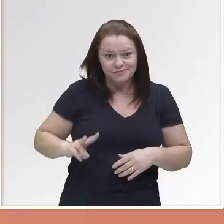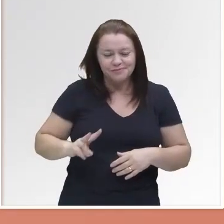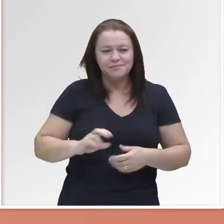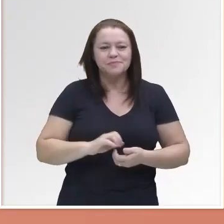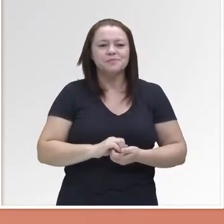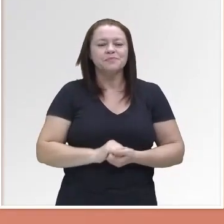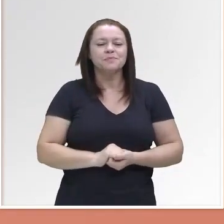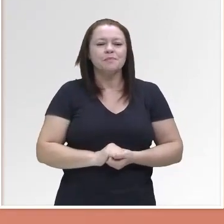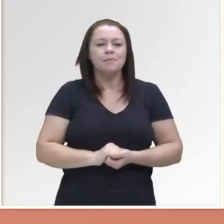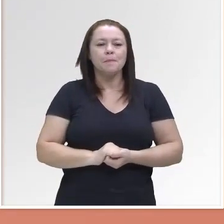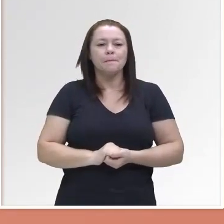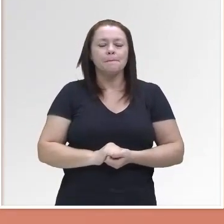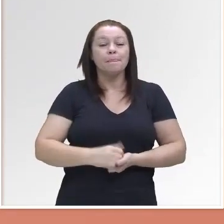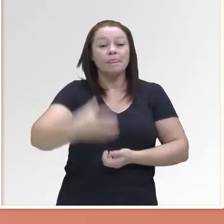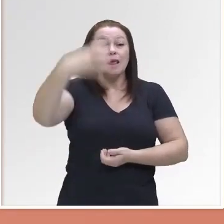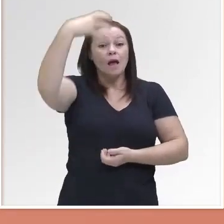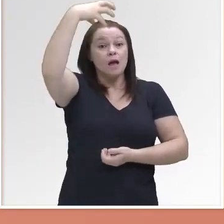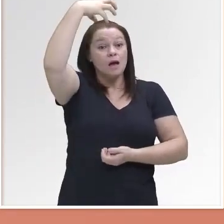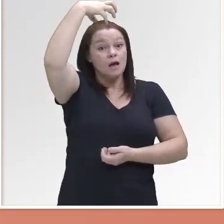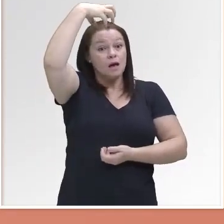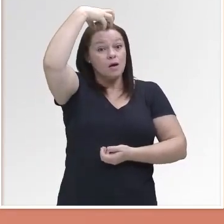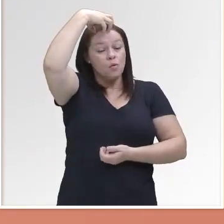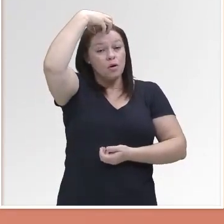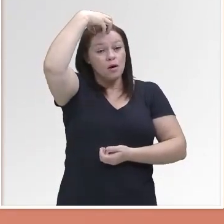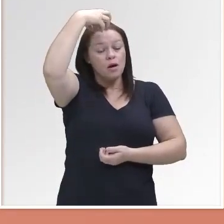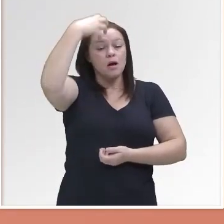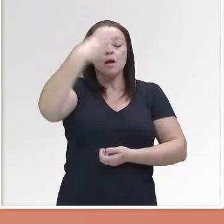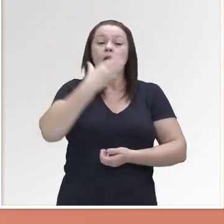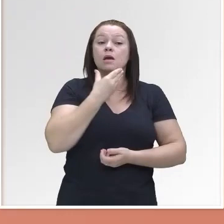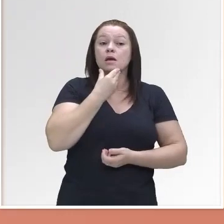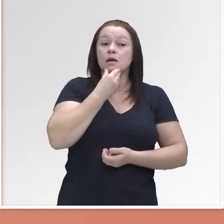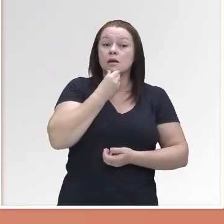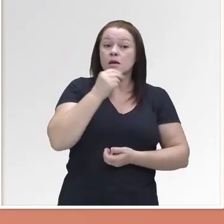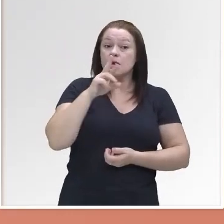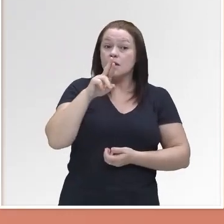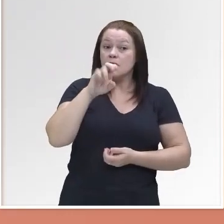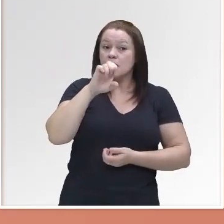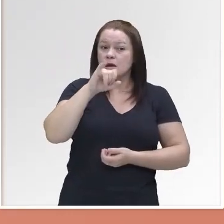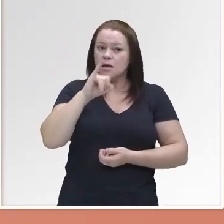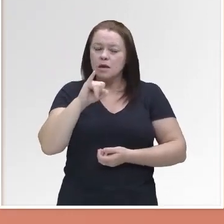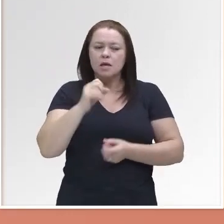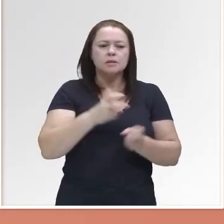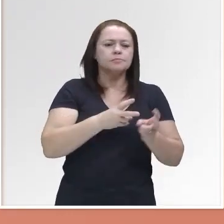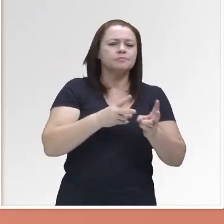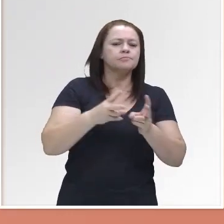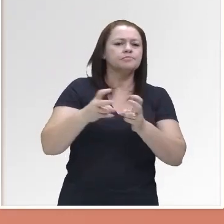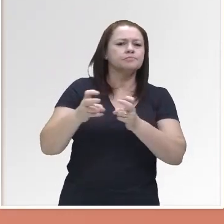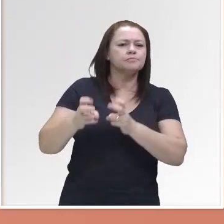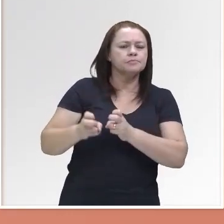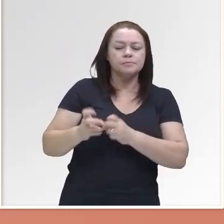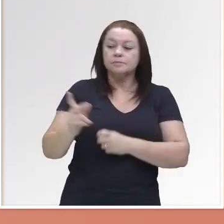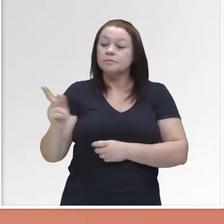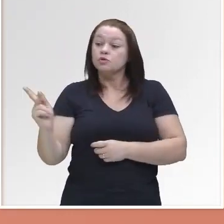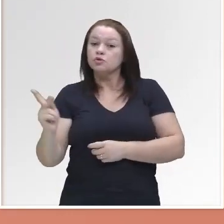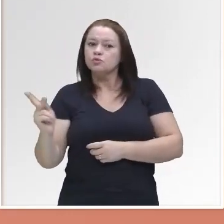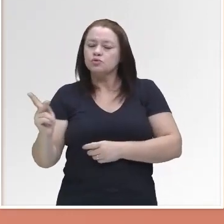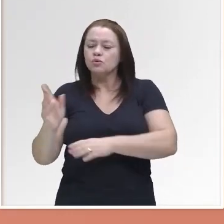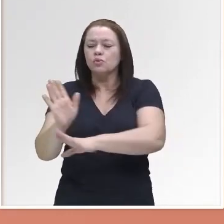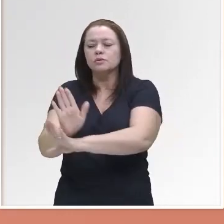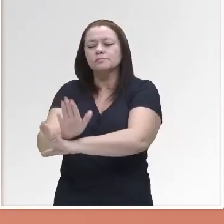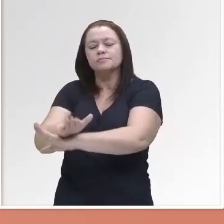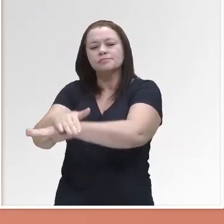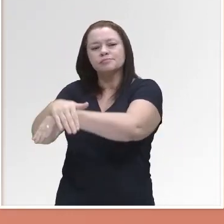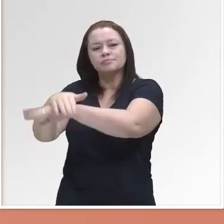O rei Tritão, percebendo que Eric e Ariel